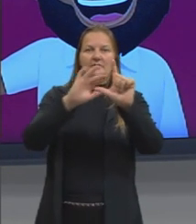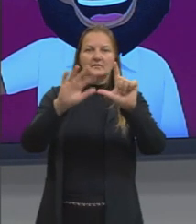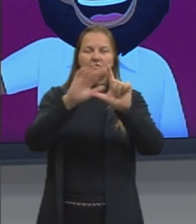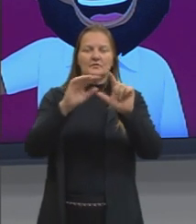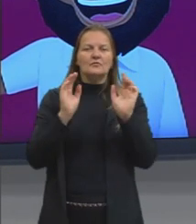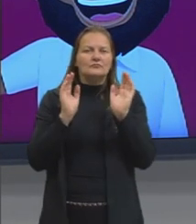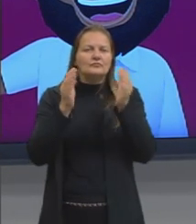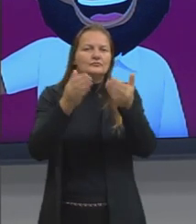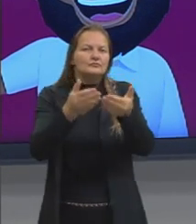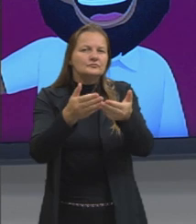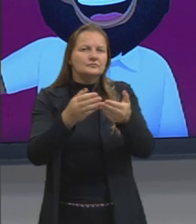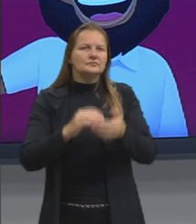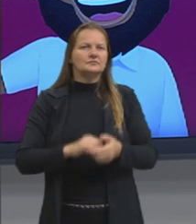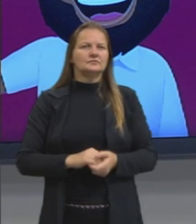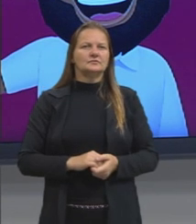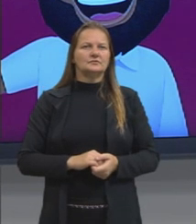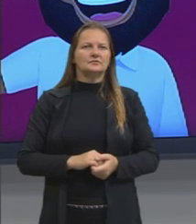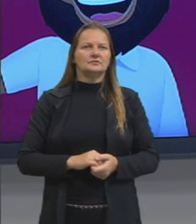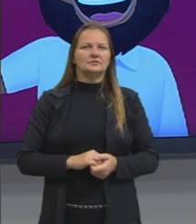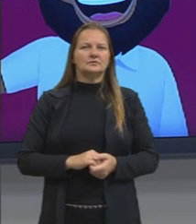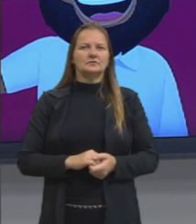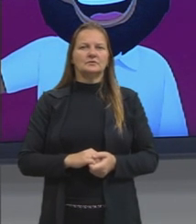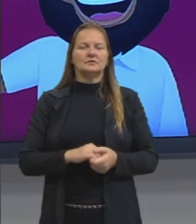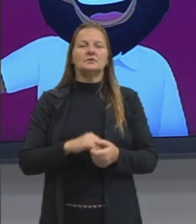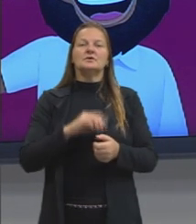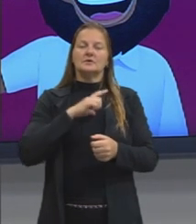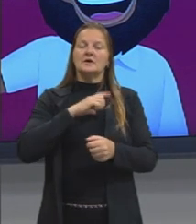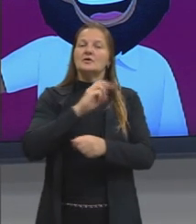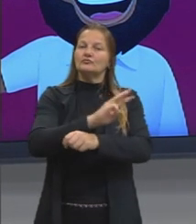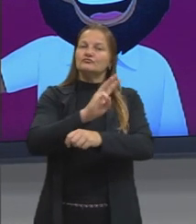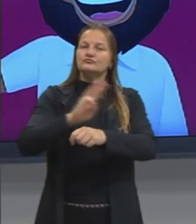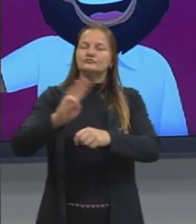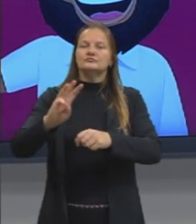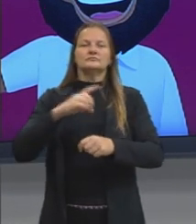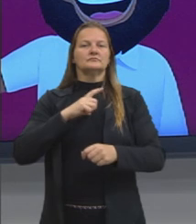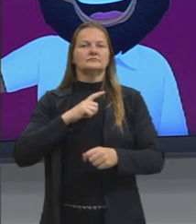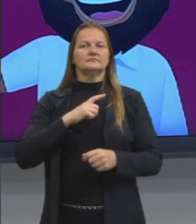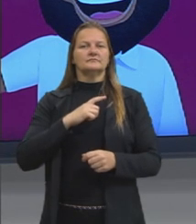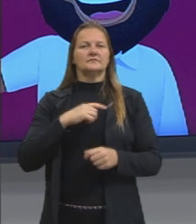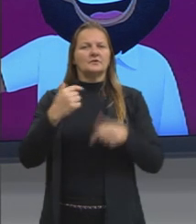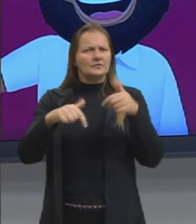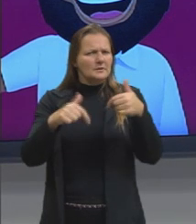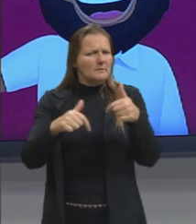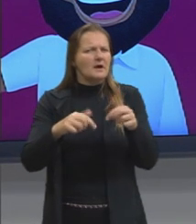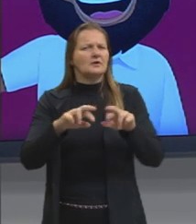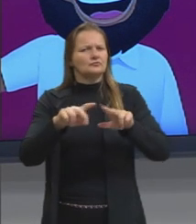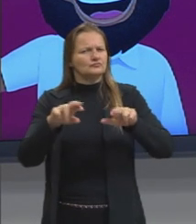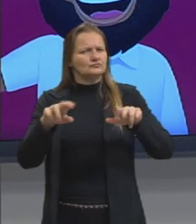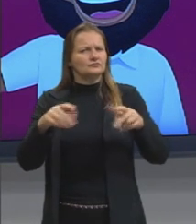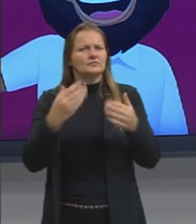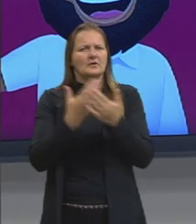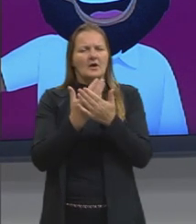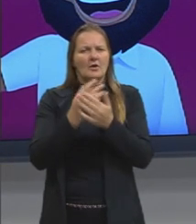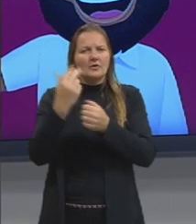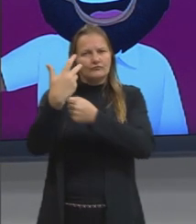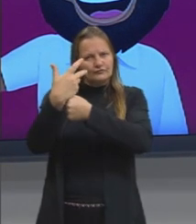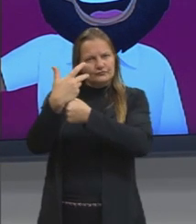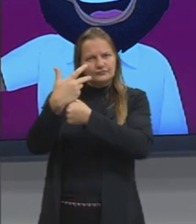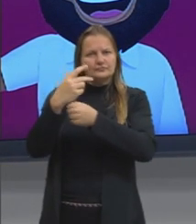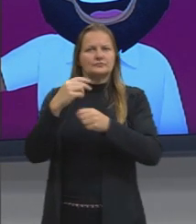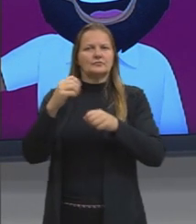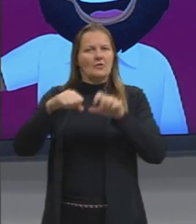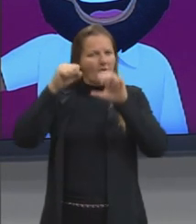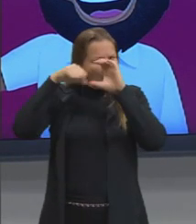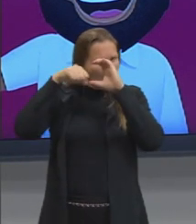então vocês vão ser direcionados então para um um agregador de links Onde existem meus trabalhos lá vídeo aulas que vocês podem